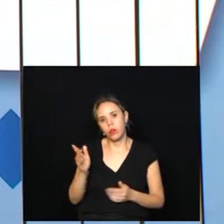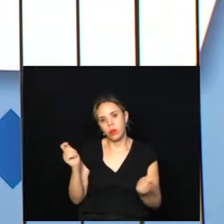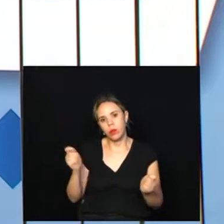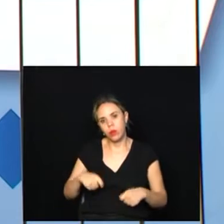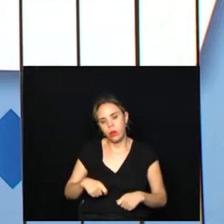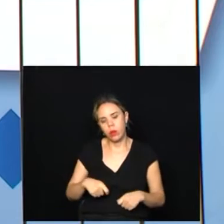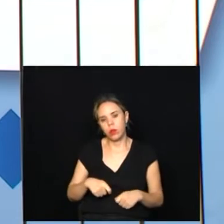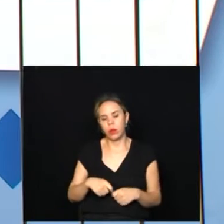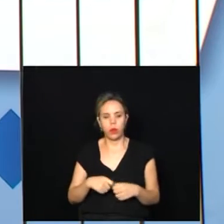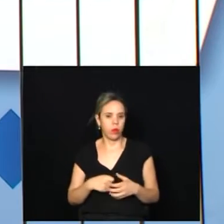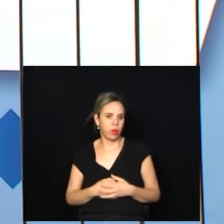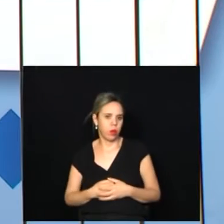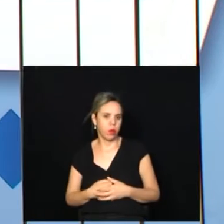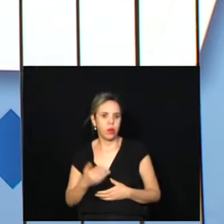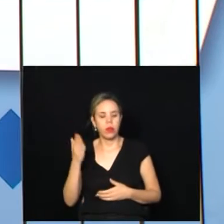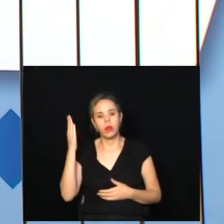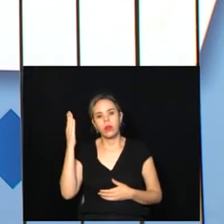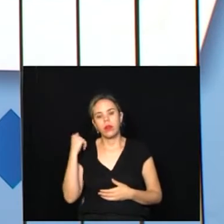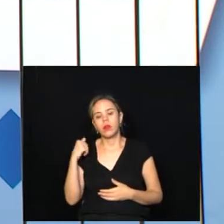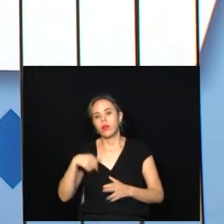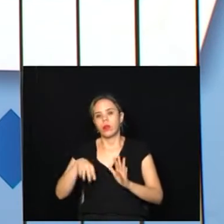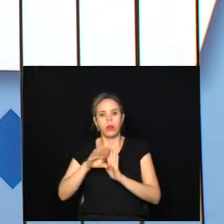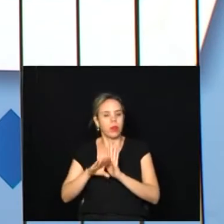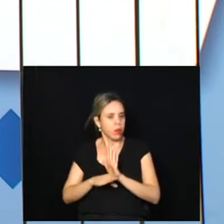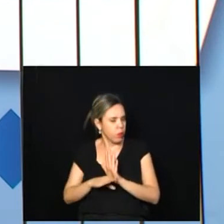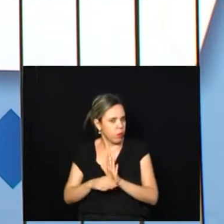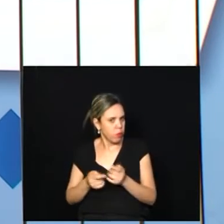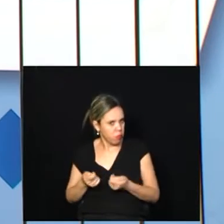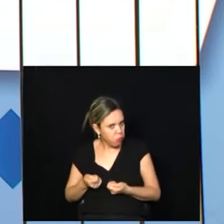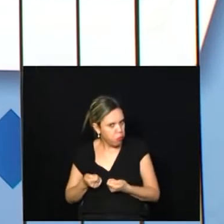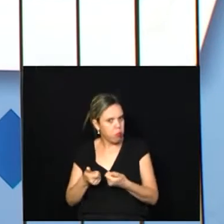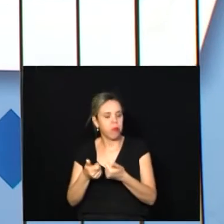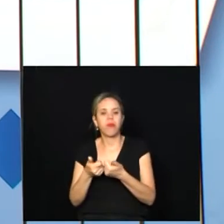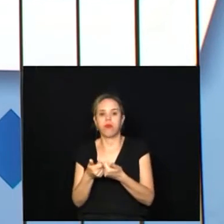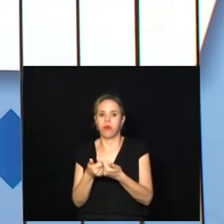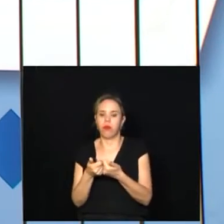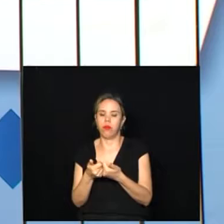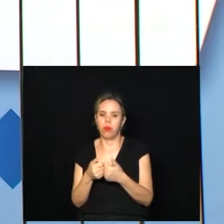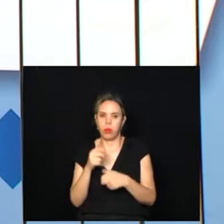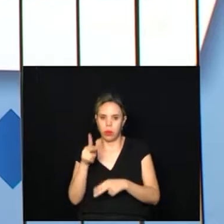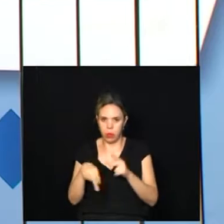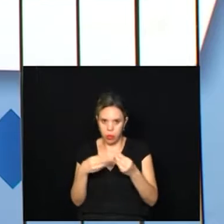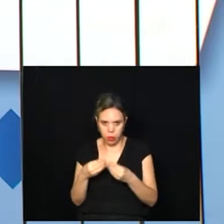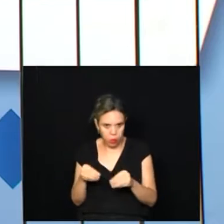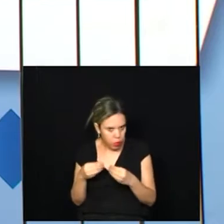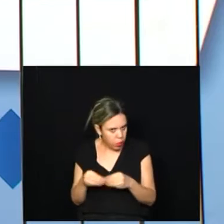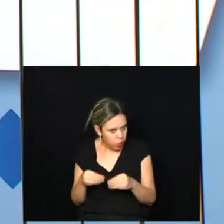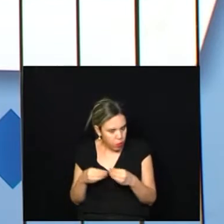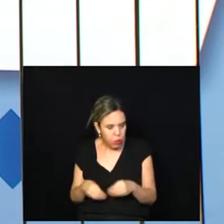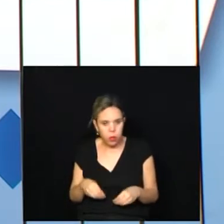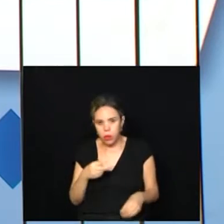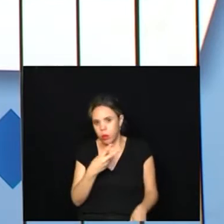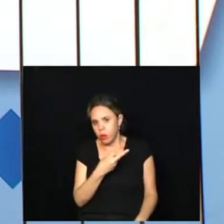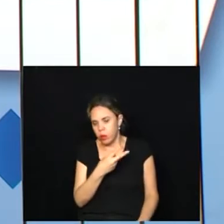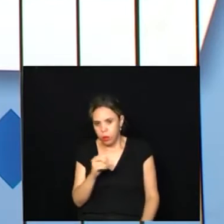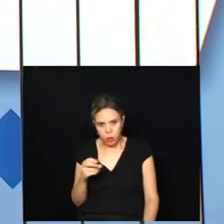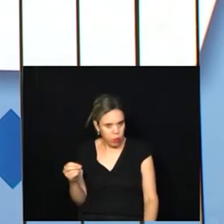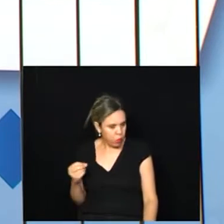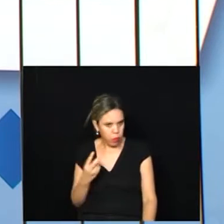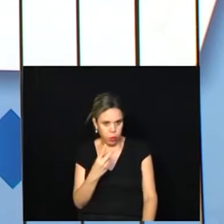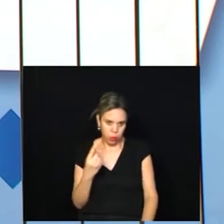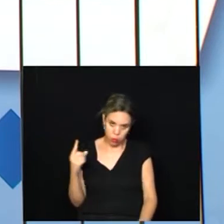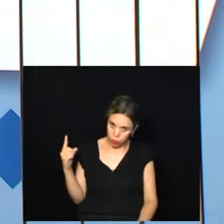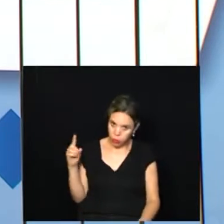possível, inclusive, saber, olha, que o programa vai beneficiar os mais afetados em 2020 e 2021